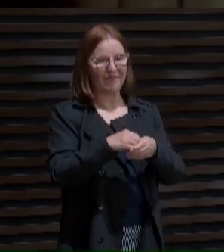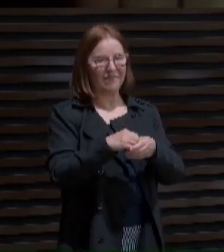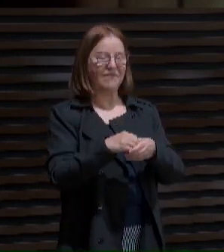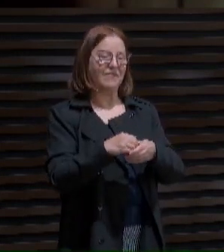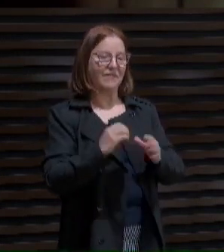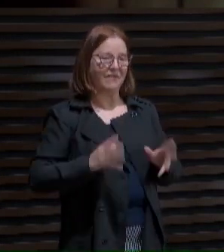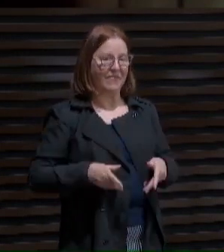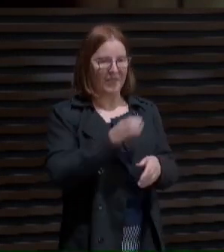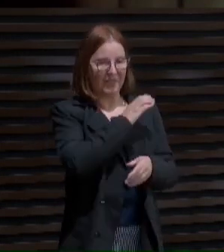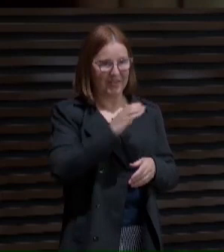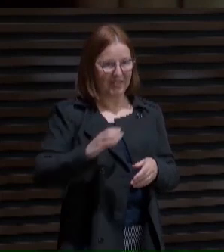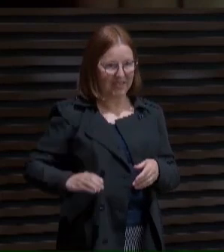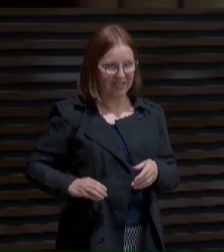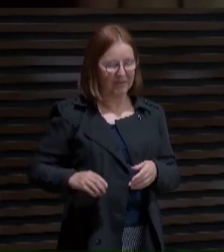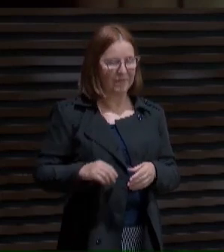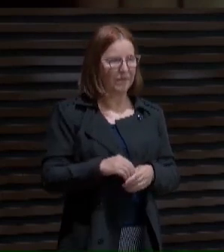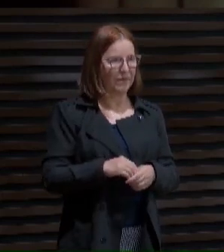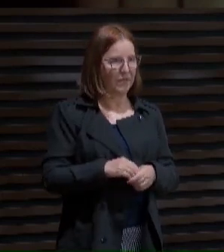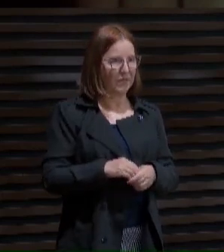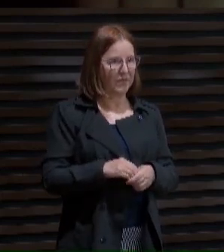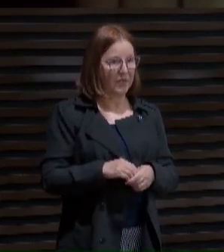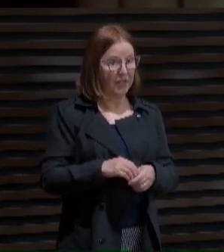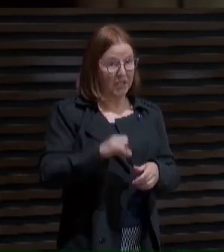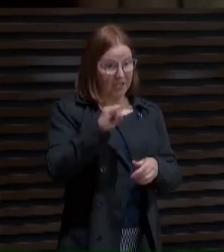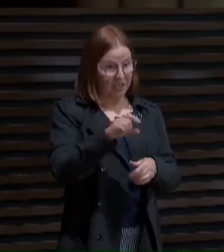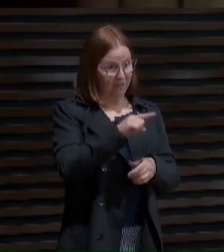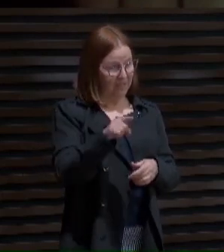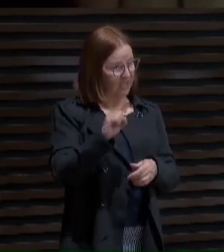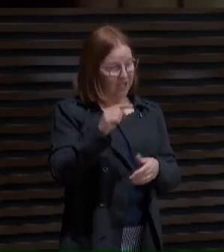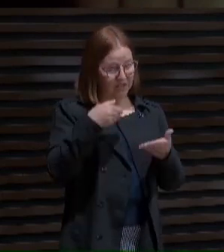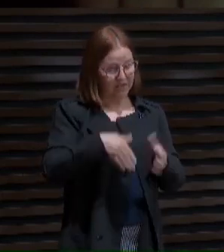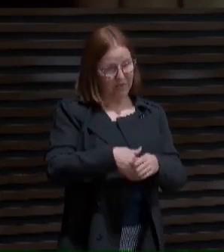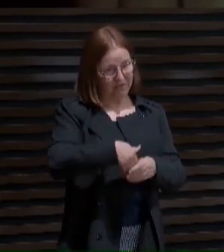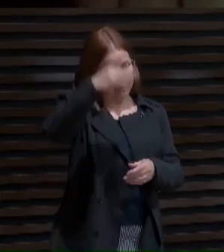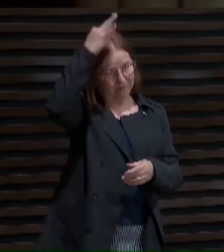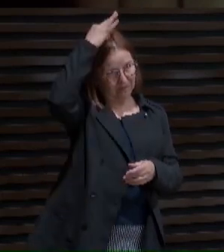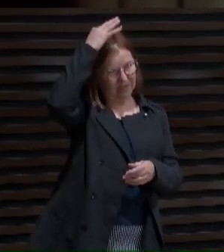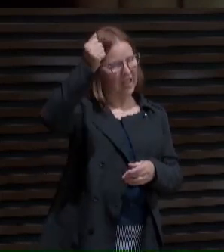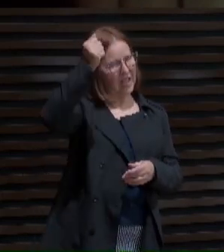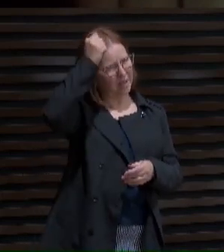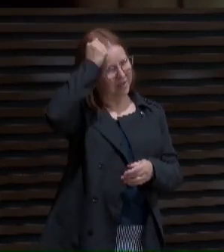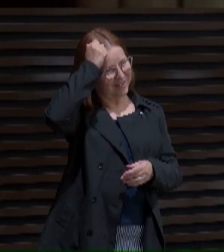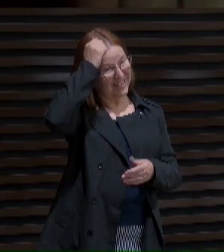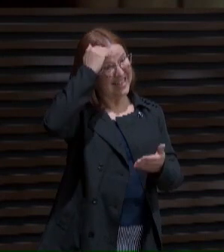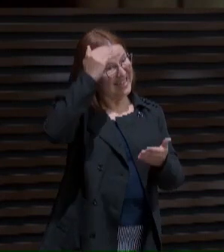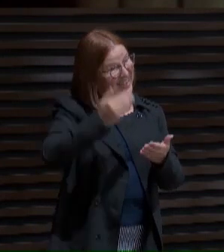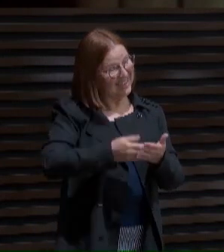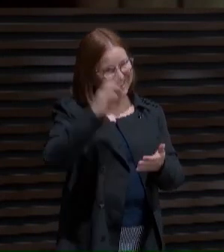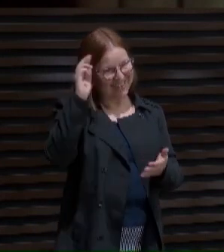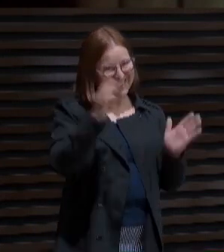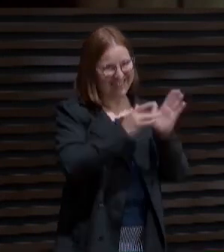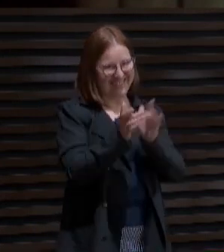Deus. Agora, se você ainda não nasceu de novo, arrependa-se e creia no Senhor Jesus